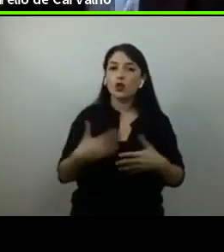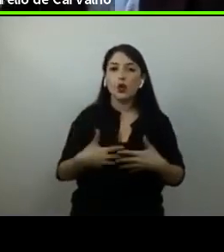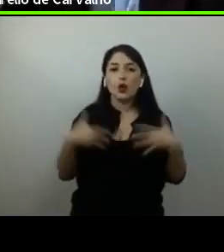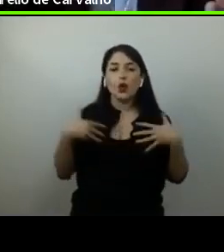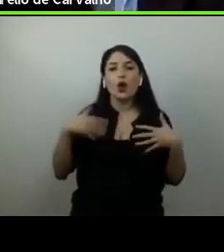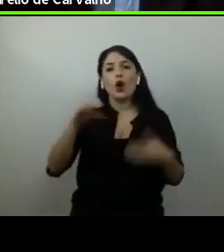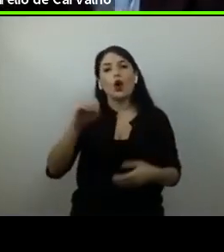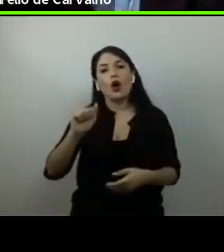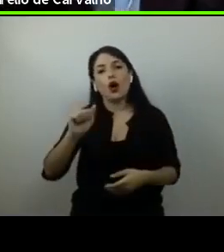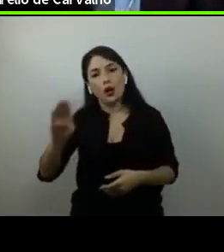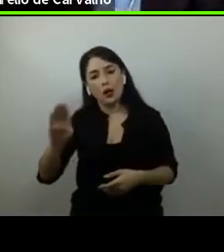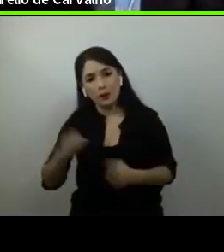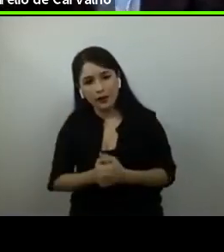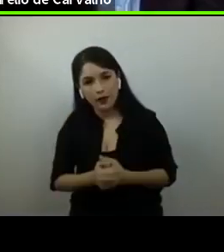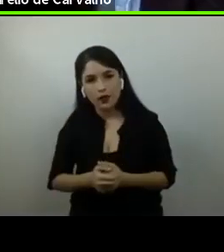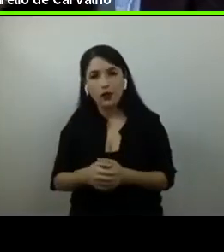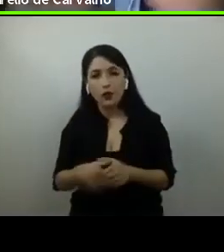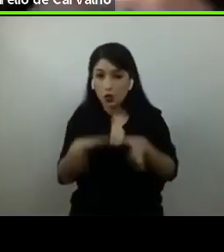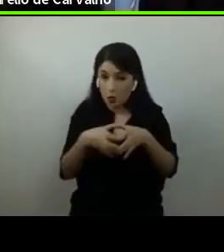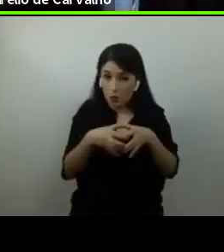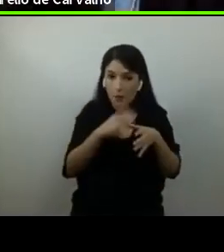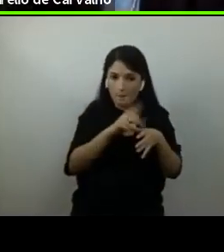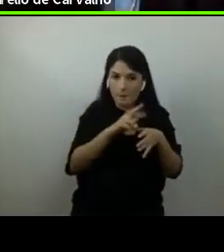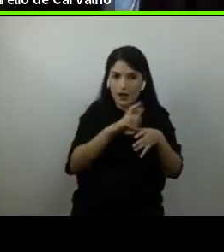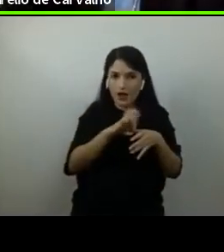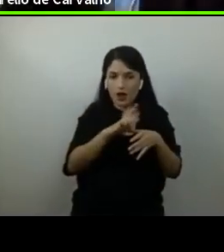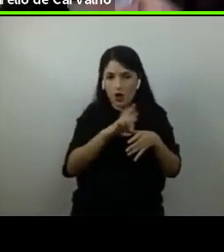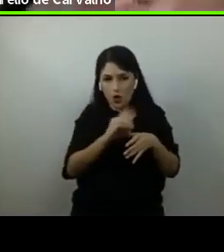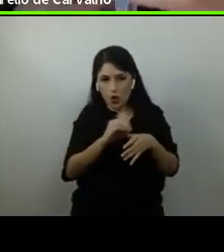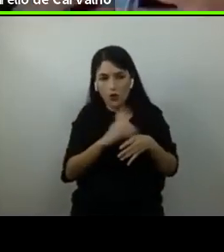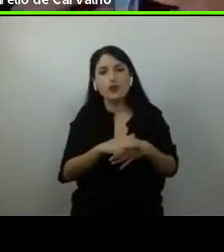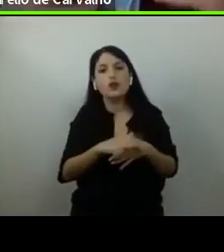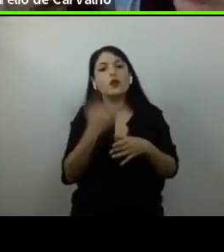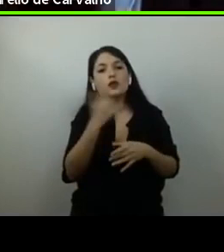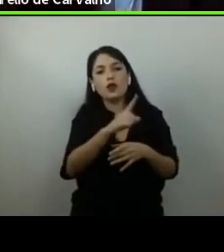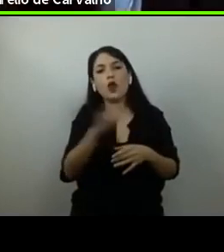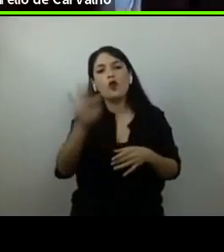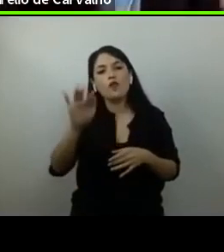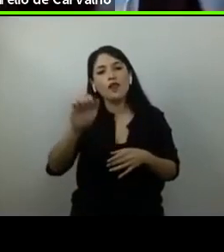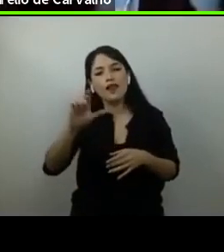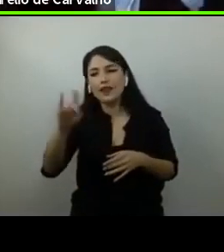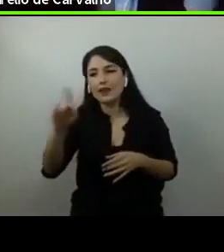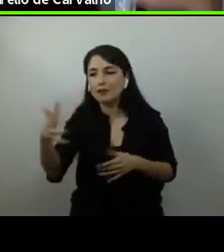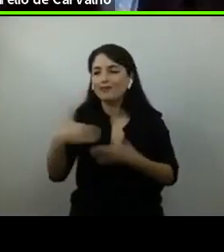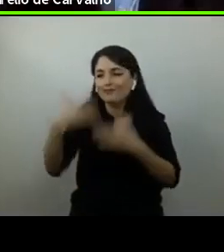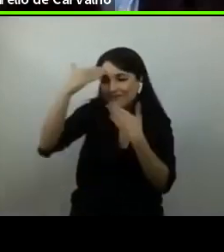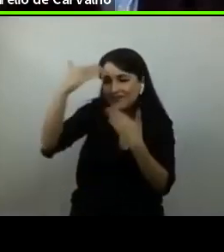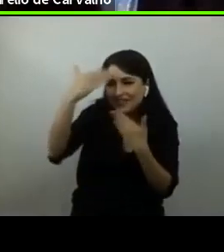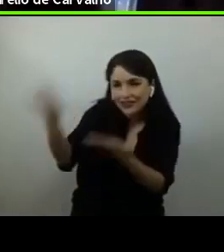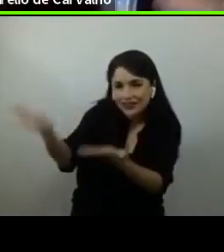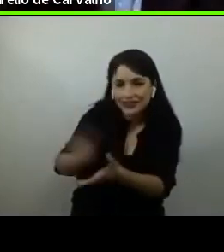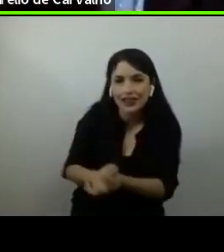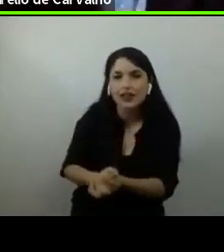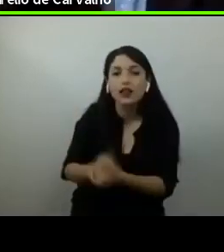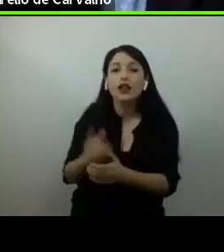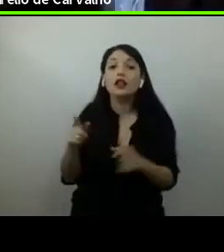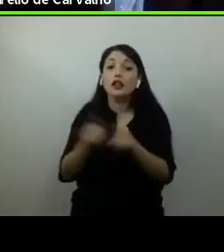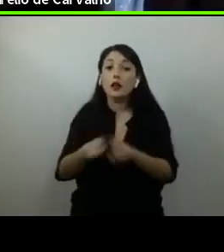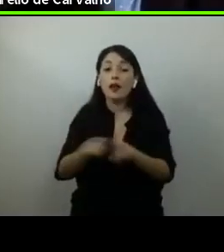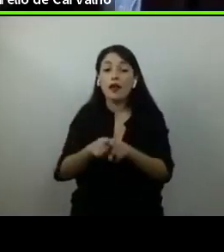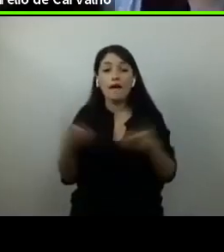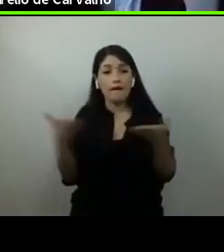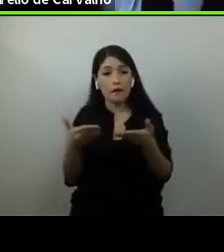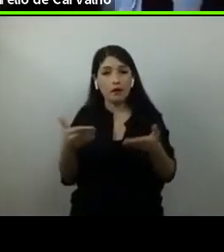Advogados do Brasil, o Grupo Prerrogativas. Quero agradecer ao Felipe Santa Cruz, isso nos encheu de satisfação e de orgulho. E recebemos agora